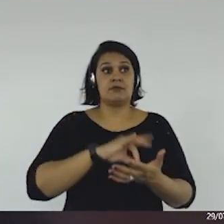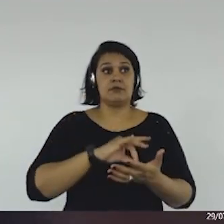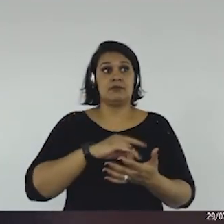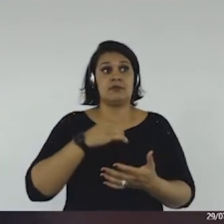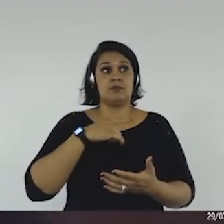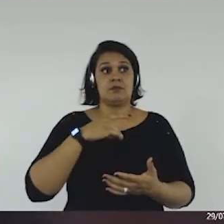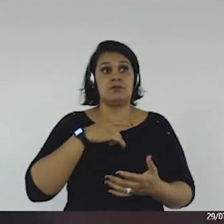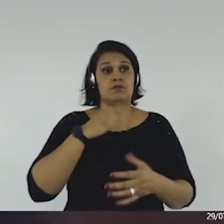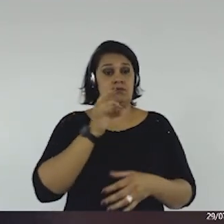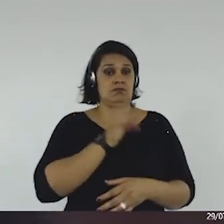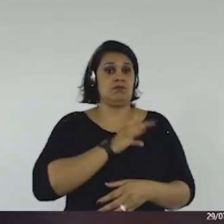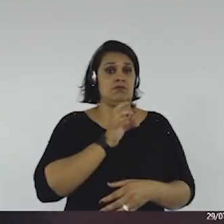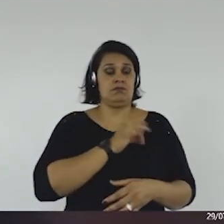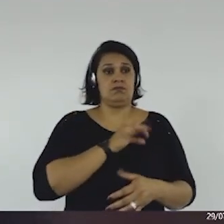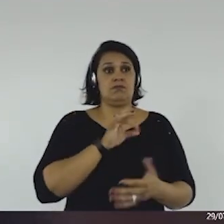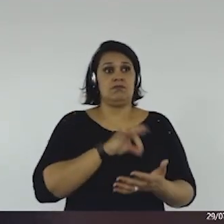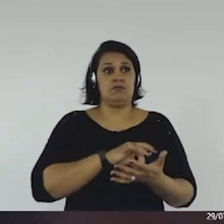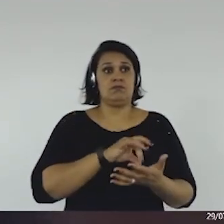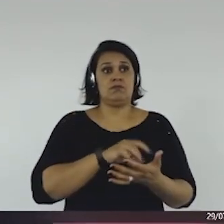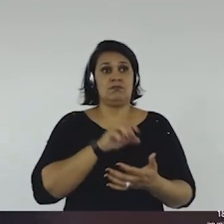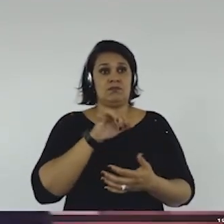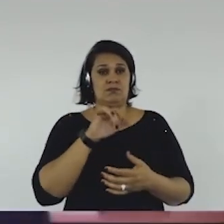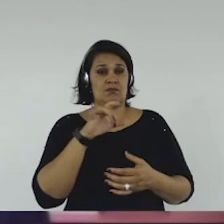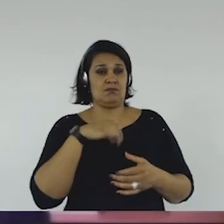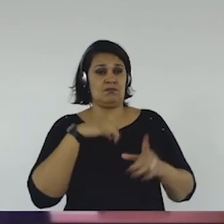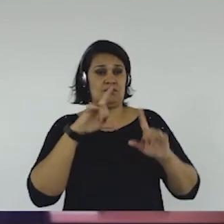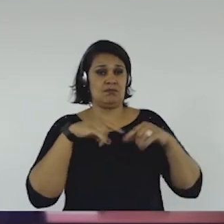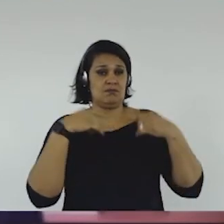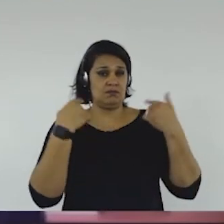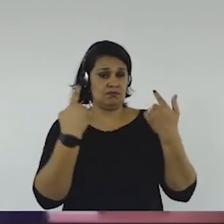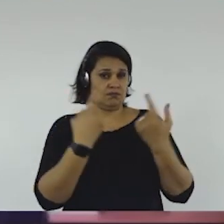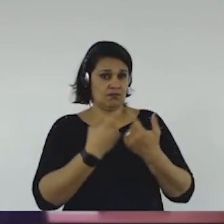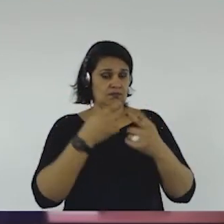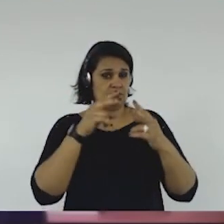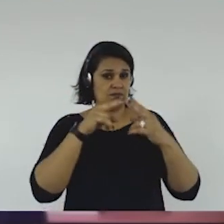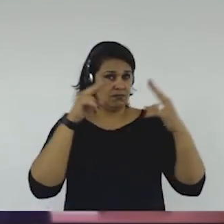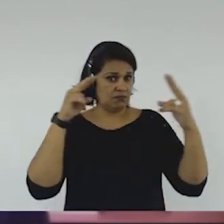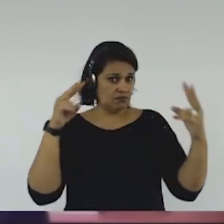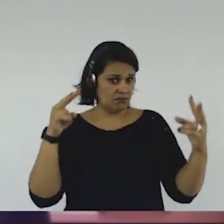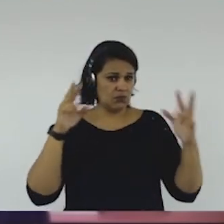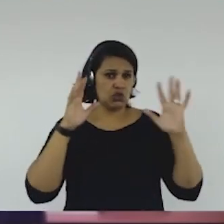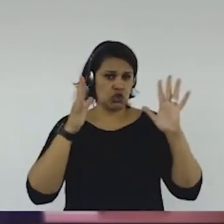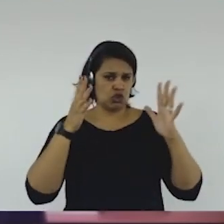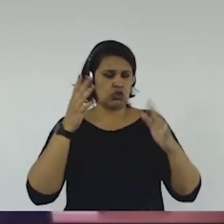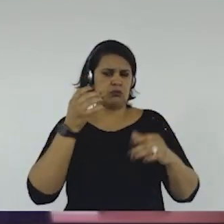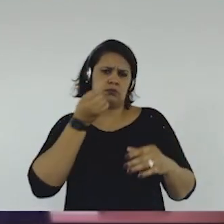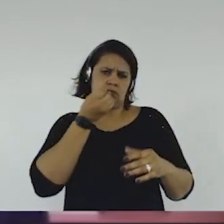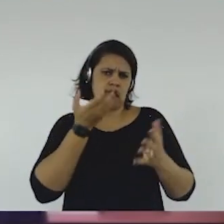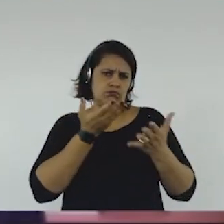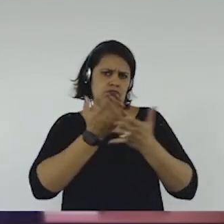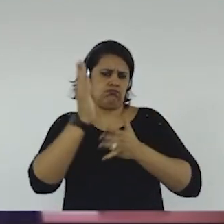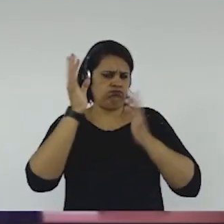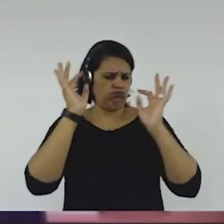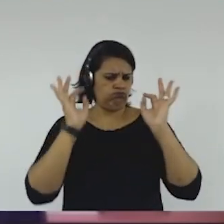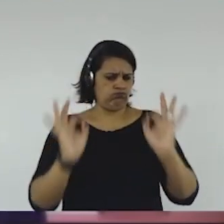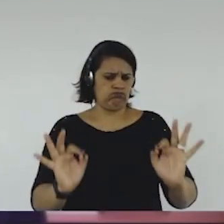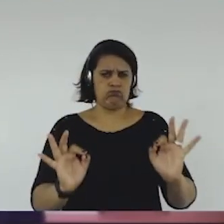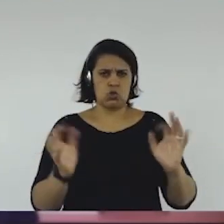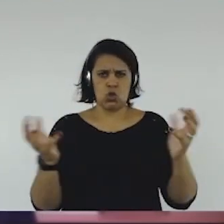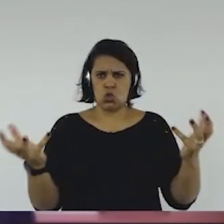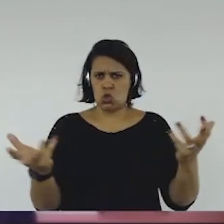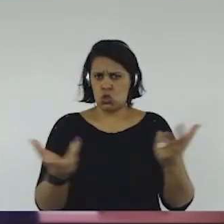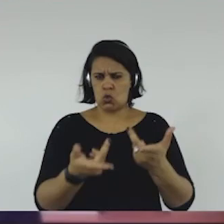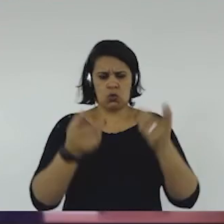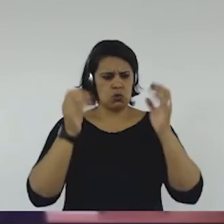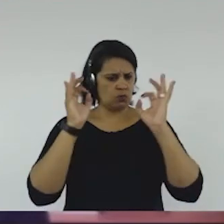medo de que a audiência virtual, que já se provou adequada, que já se provou eficaz, que